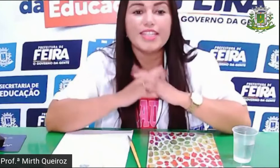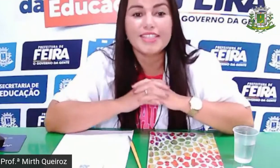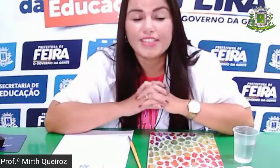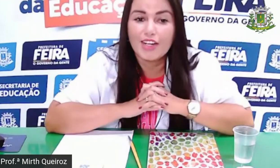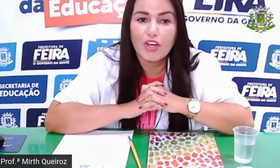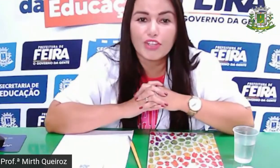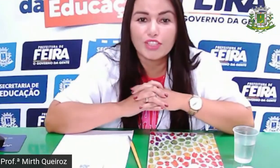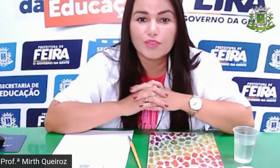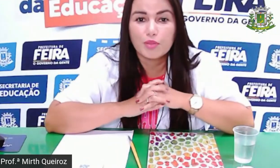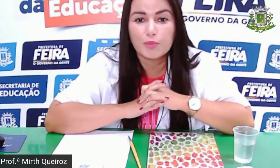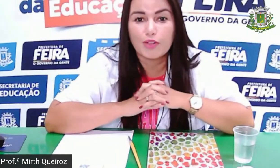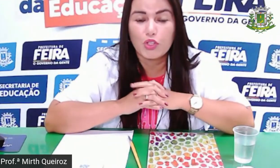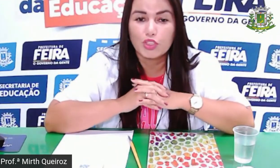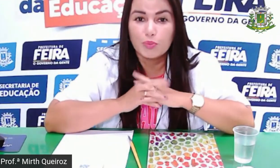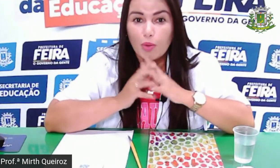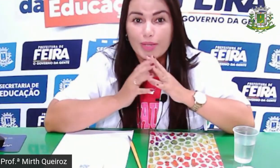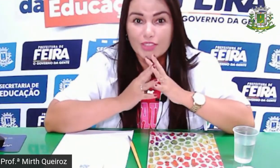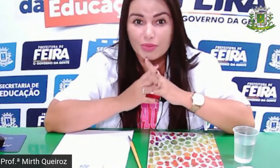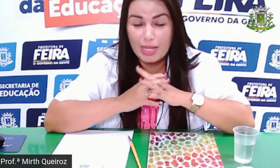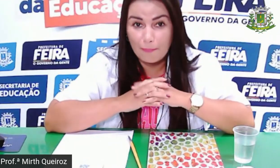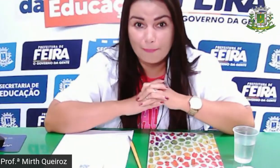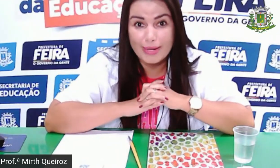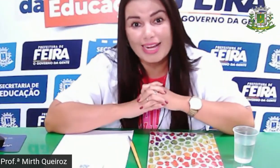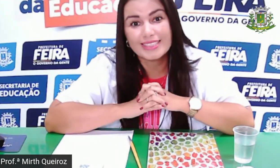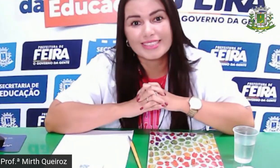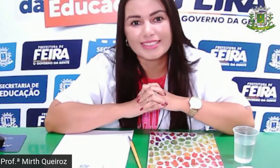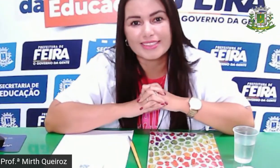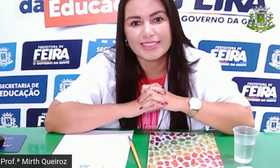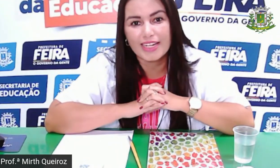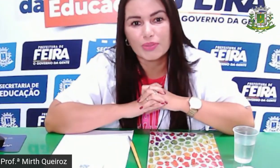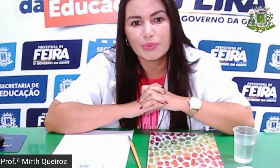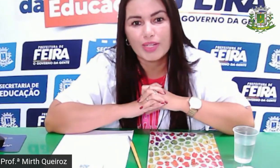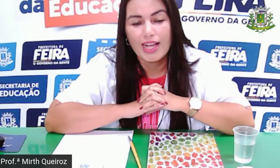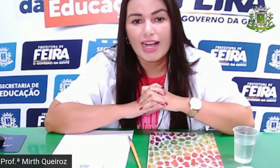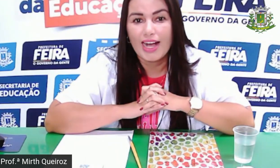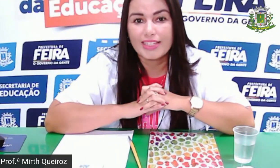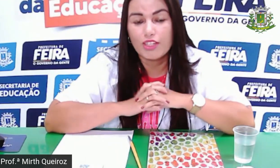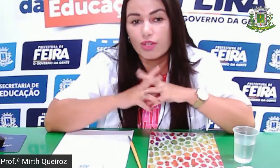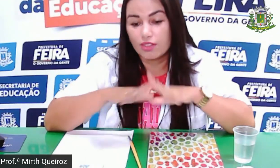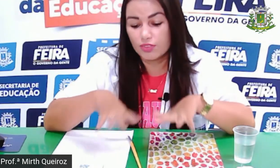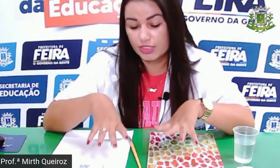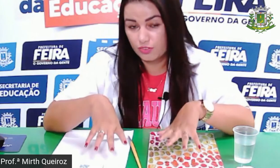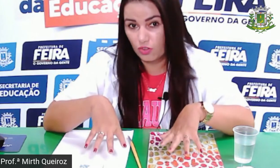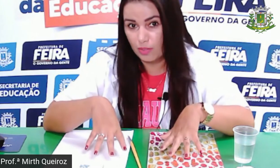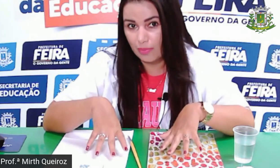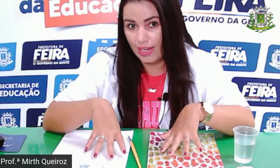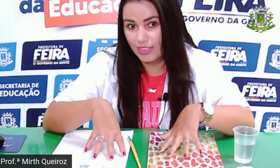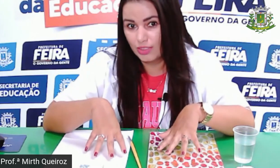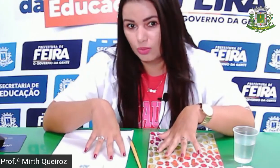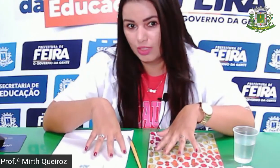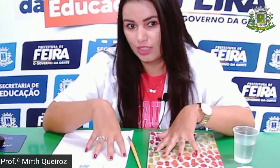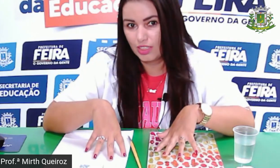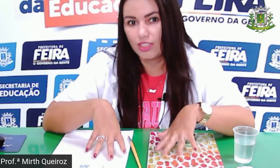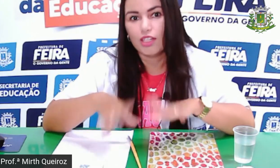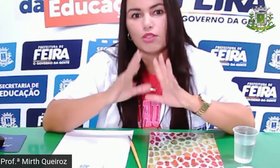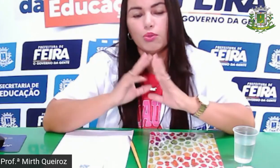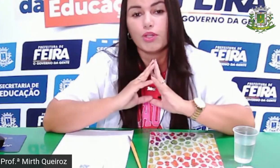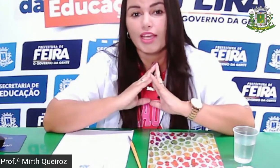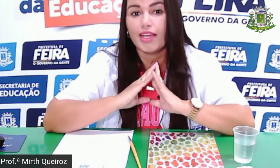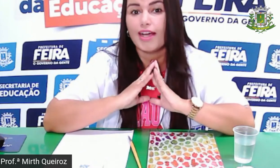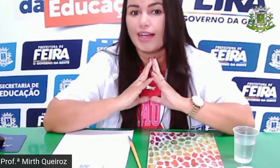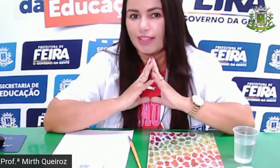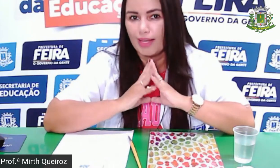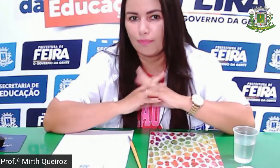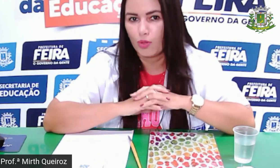Bom, gente, agora nós vamos para o nosso momento da prática, certo? Aqui eu quero que vocês foquem mais isso aqui do